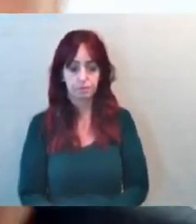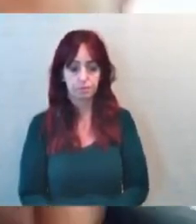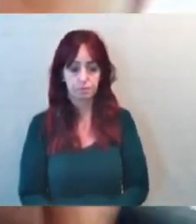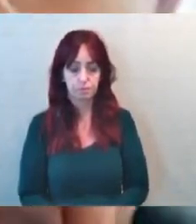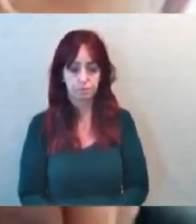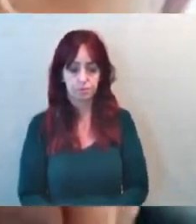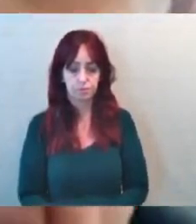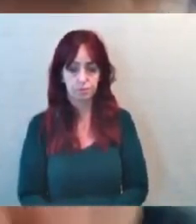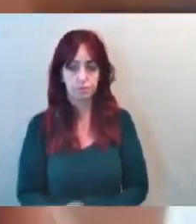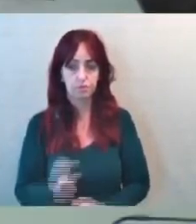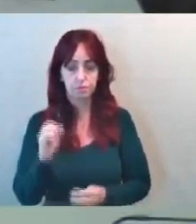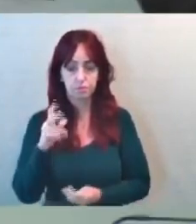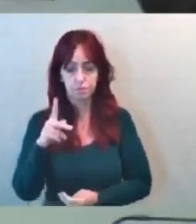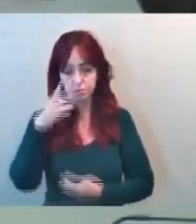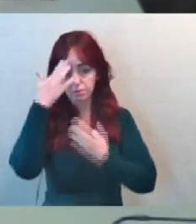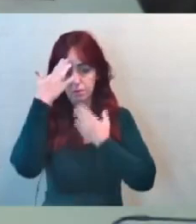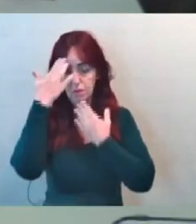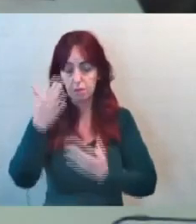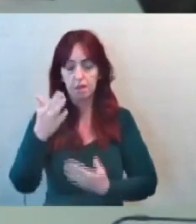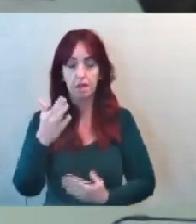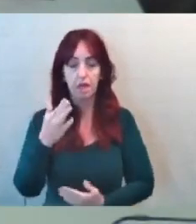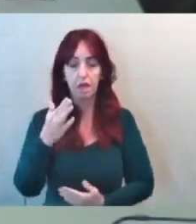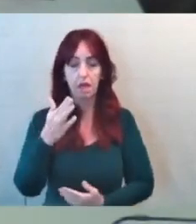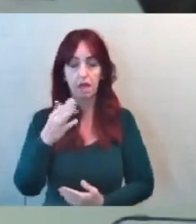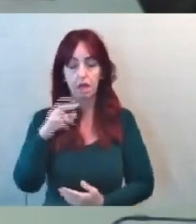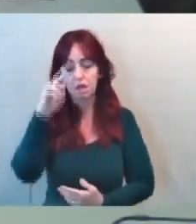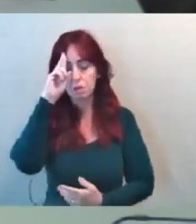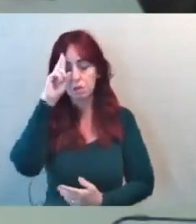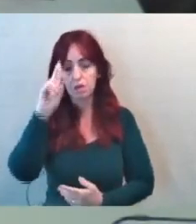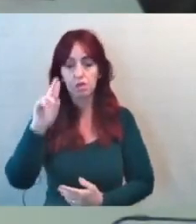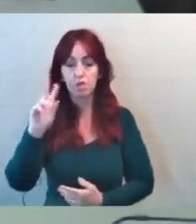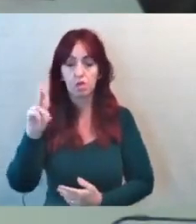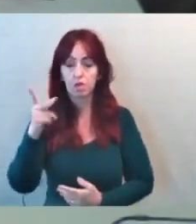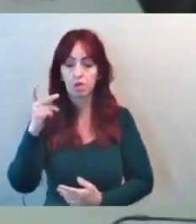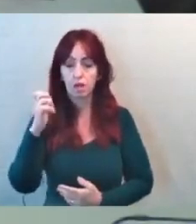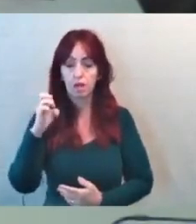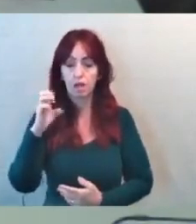Ok, muito obrigada, doutor Hércules, né, pelas suas ponderações.